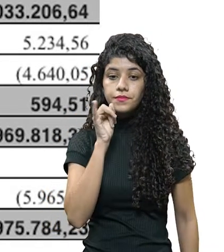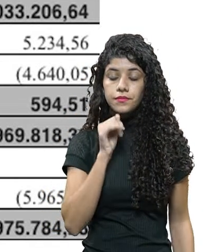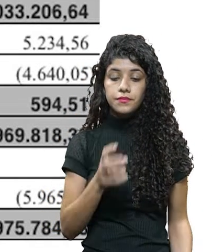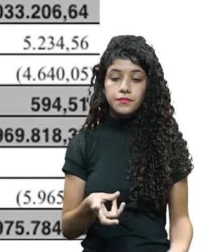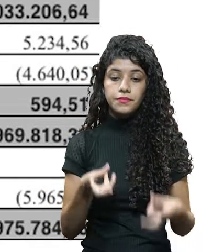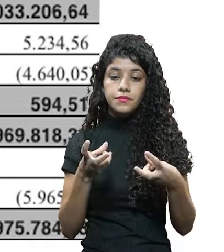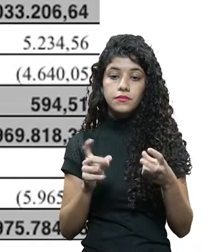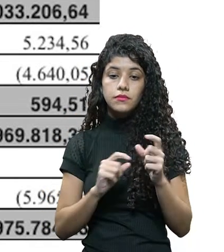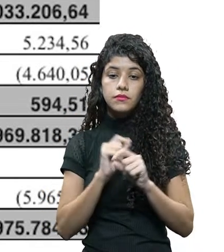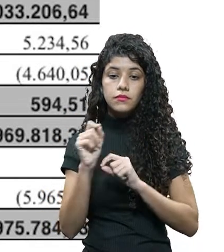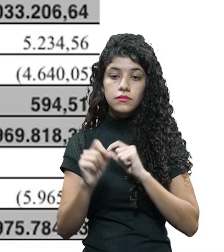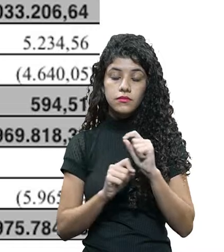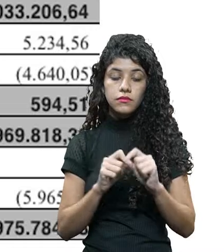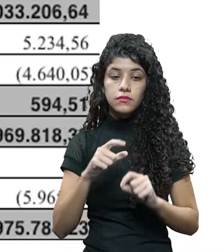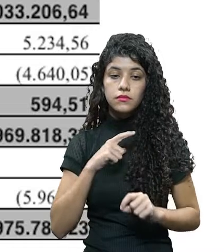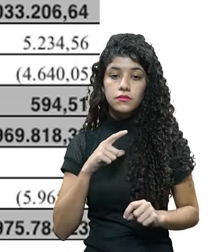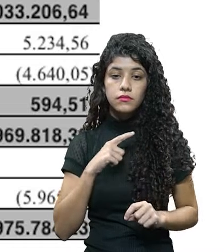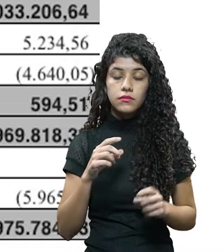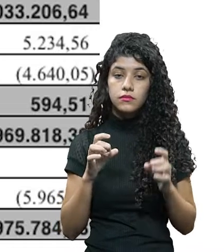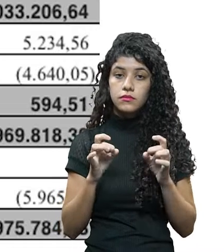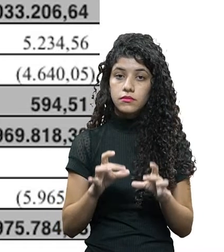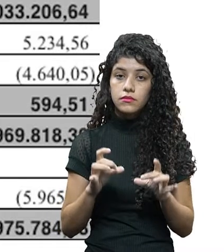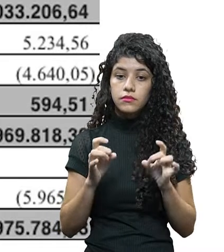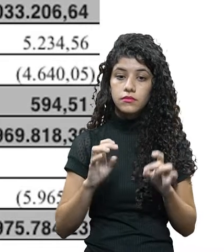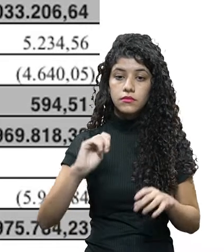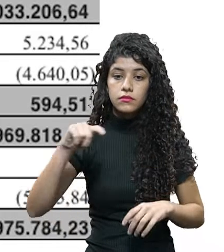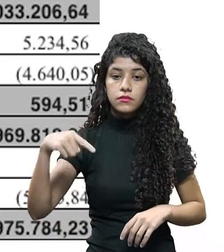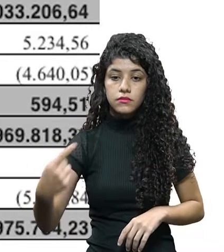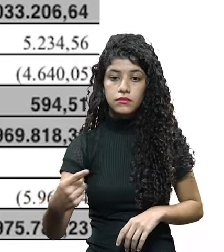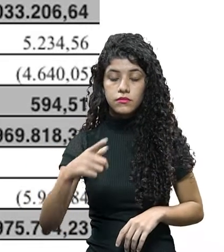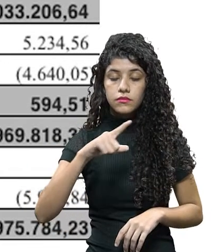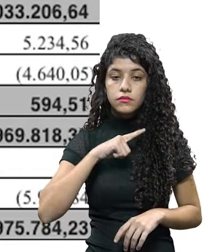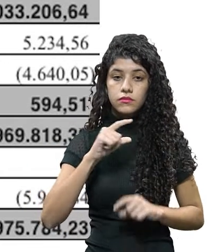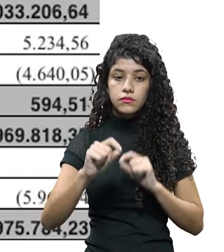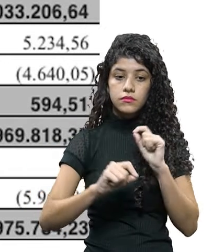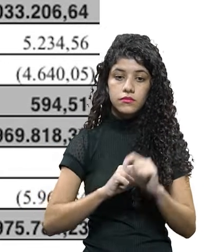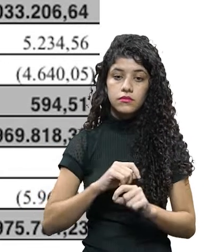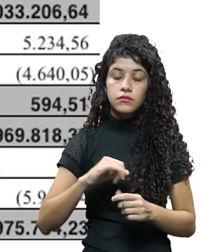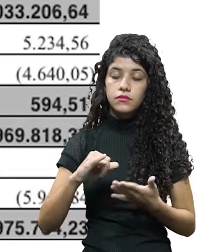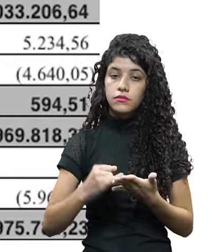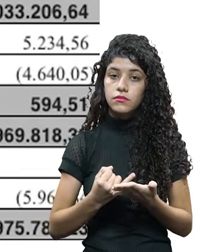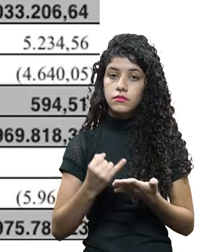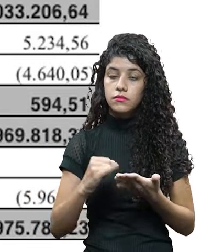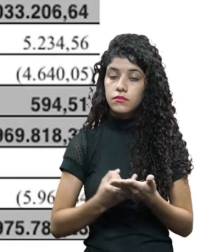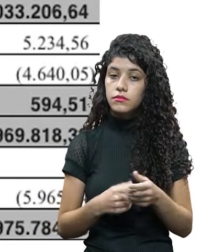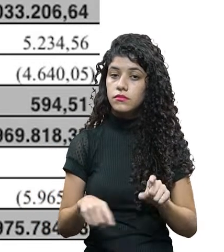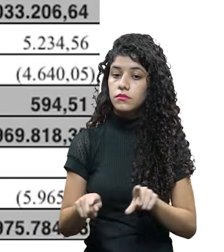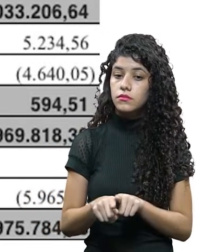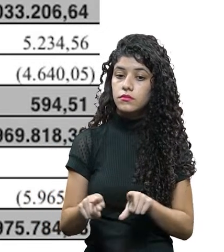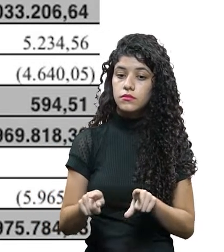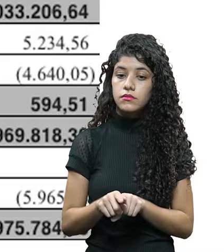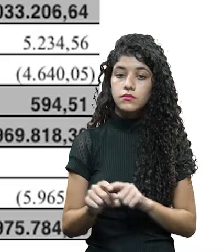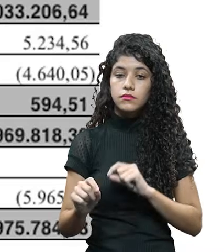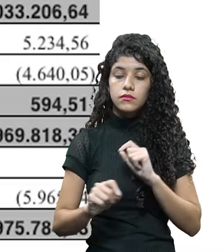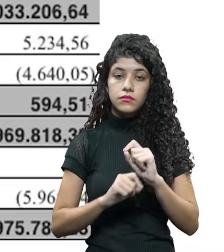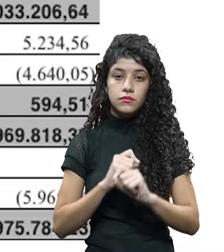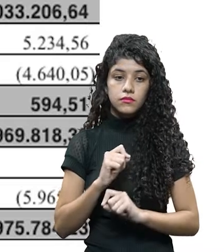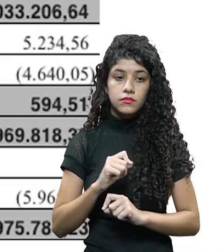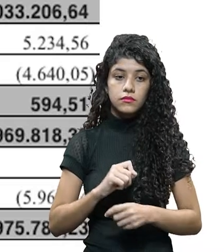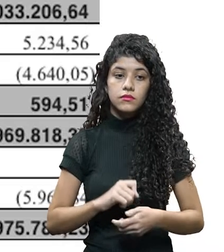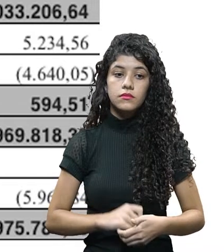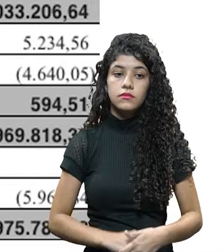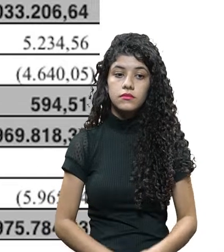nosso exemplo, observamos aqui que tem uma receita de vendas e logo após vem uma dedução de impostos. E aí já temos aqui uma